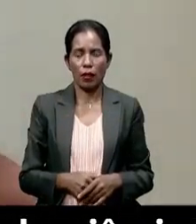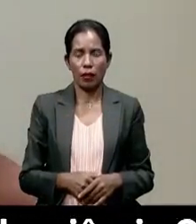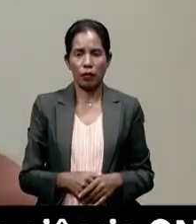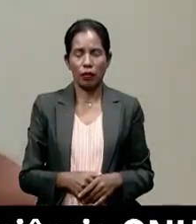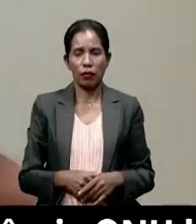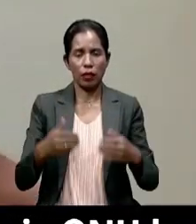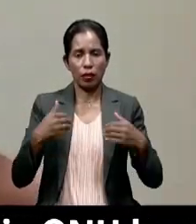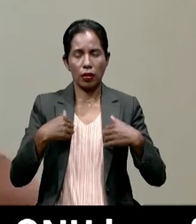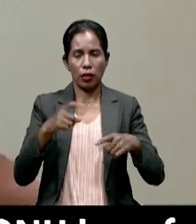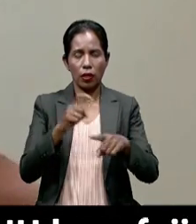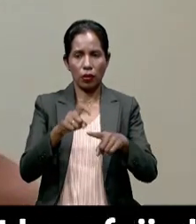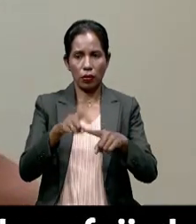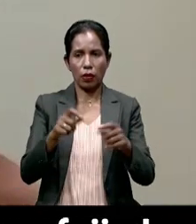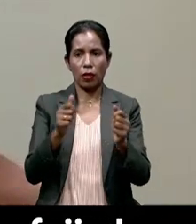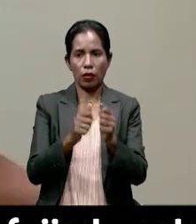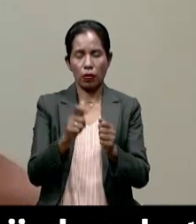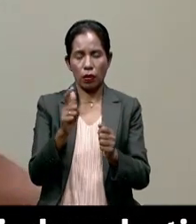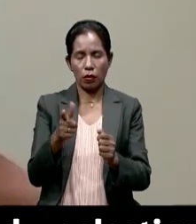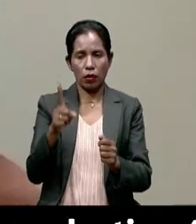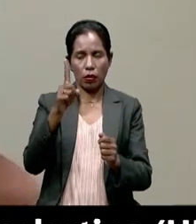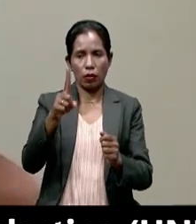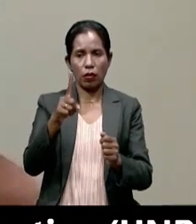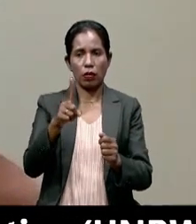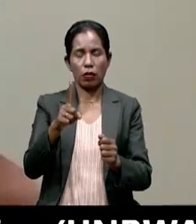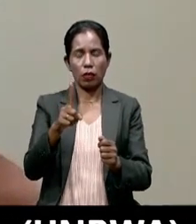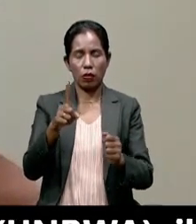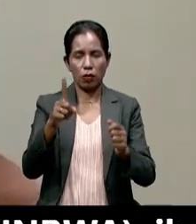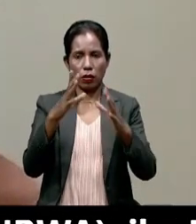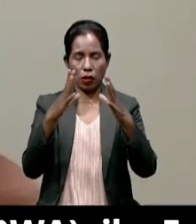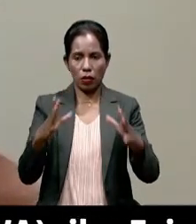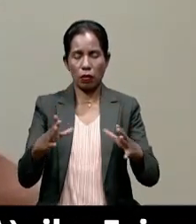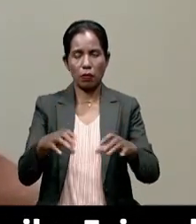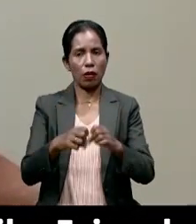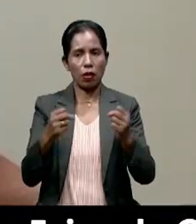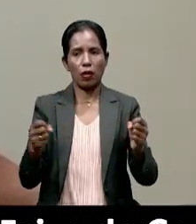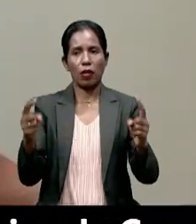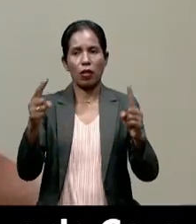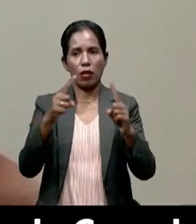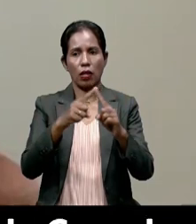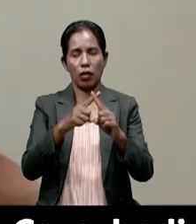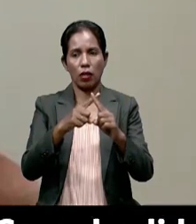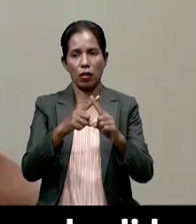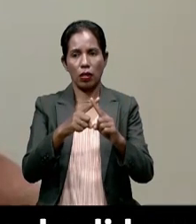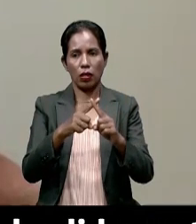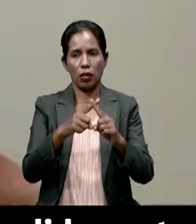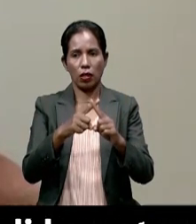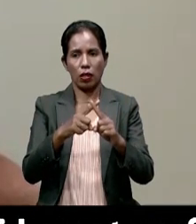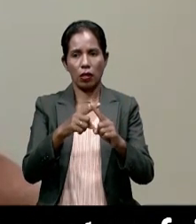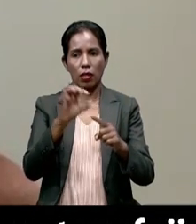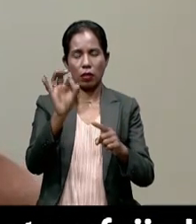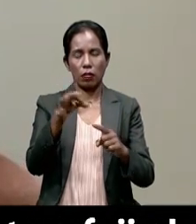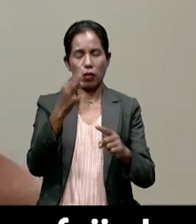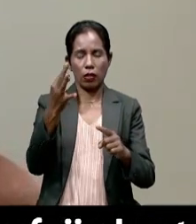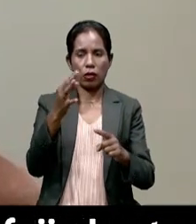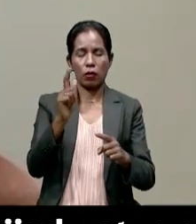a 21, 21. Ton koma 920